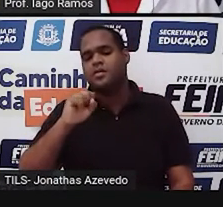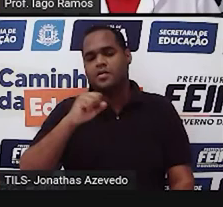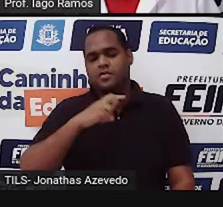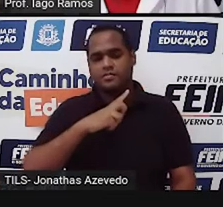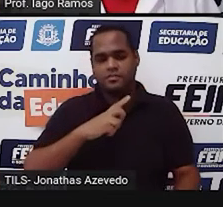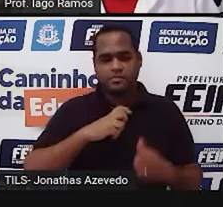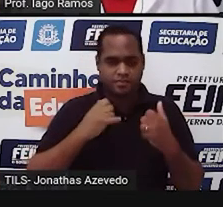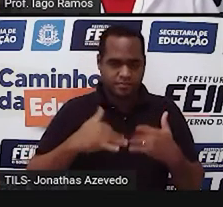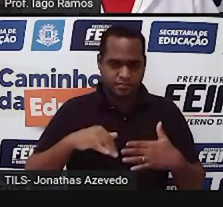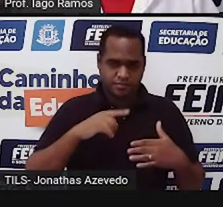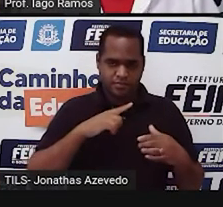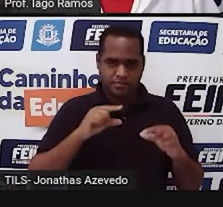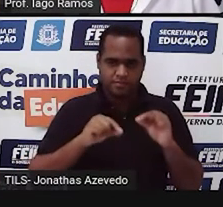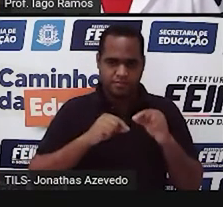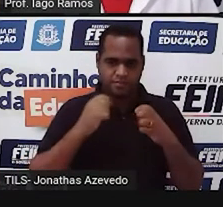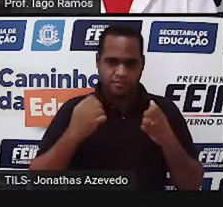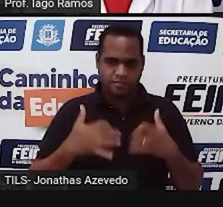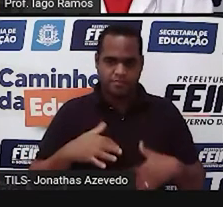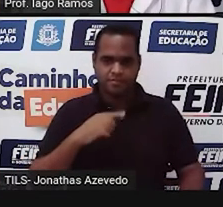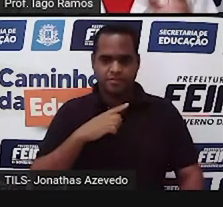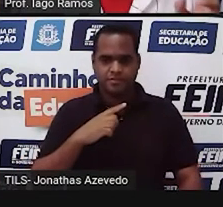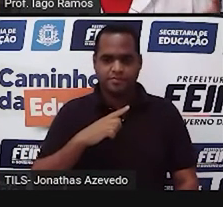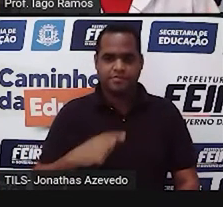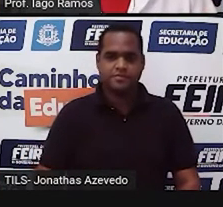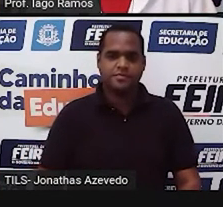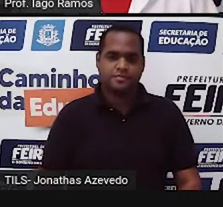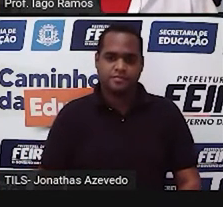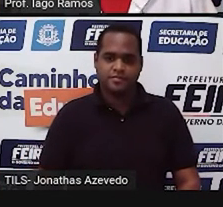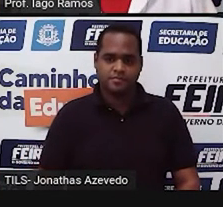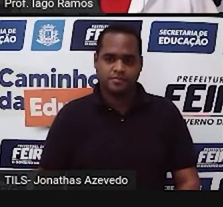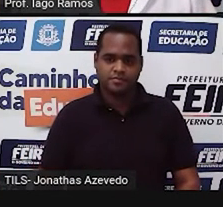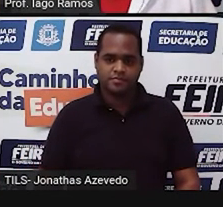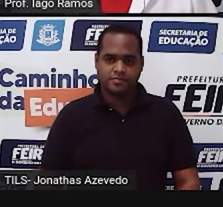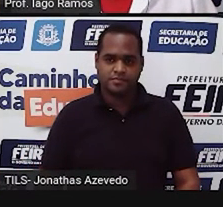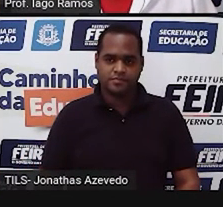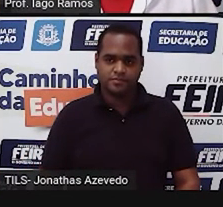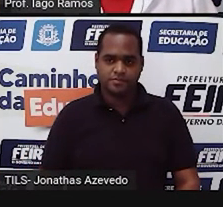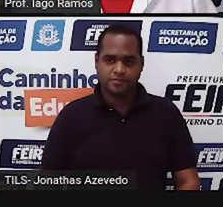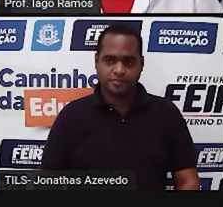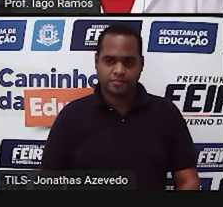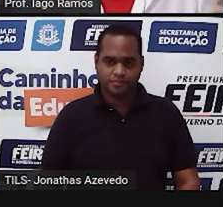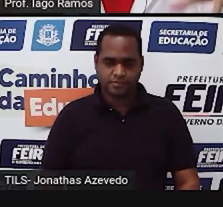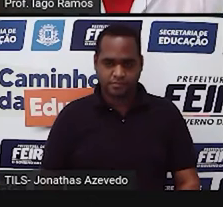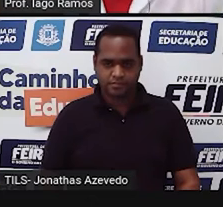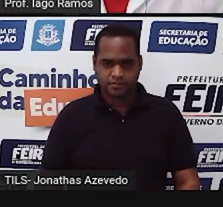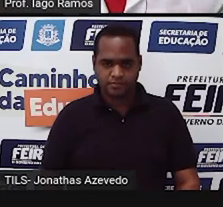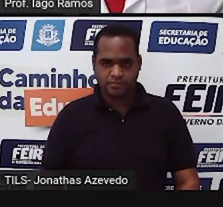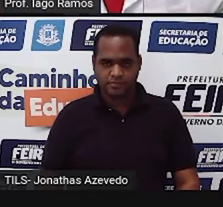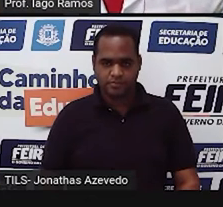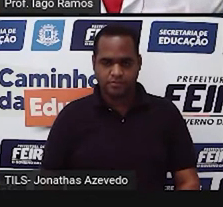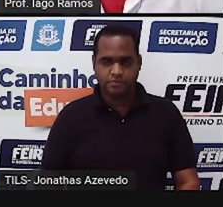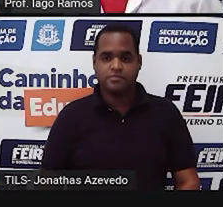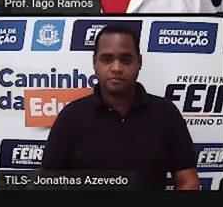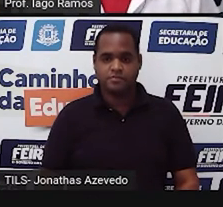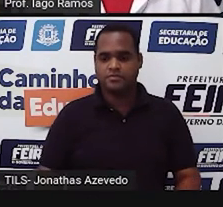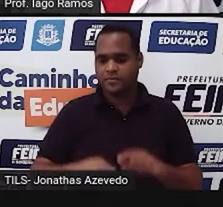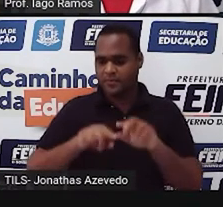outras situações né existem uma gama né uma diversidade em 1